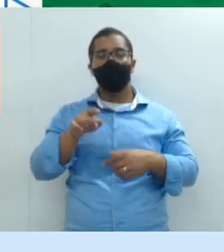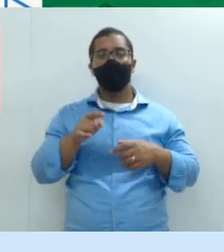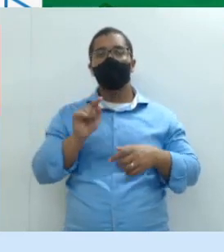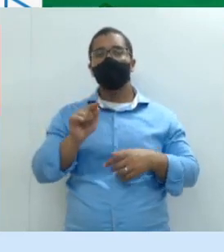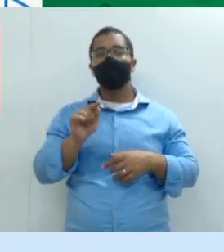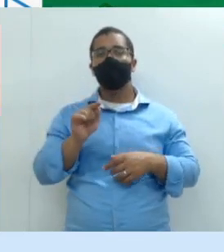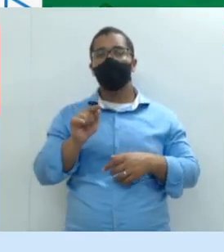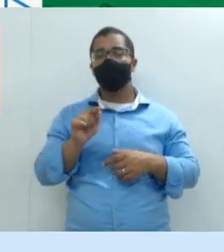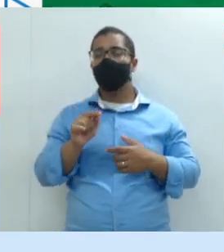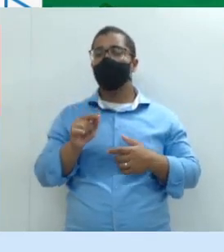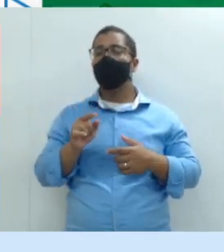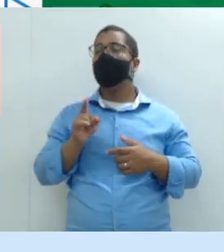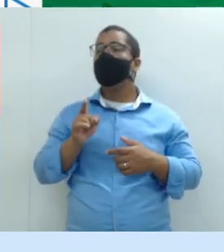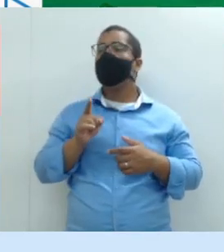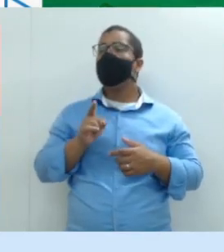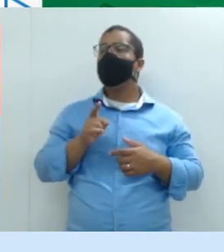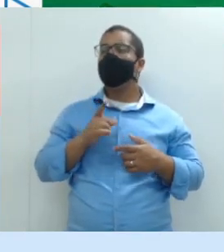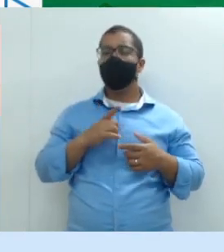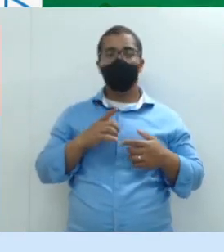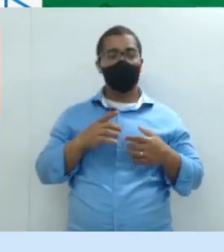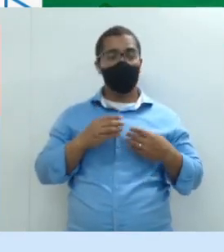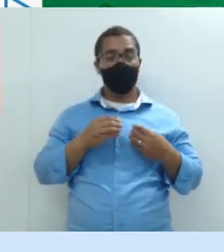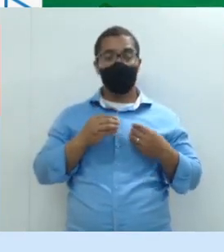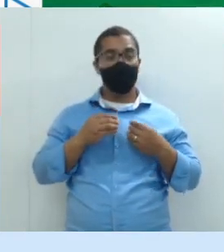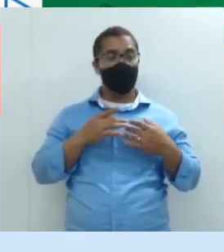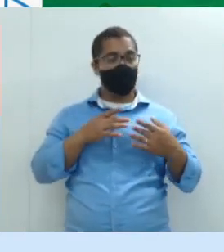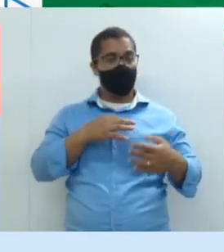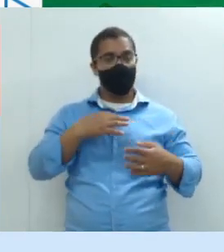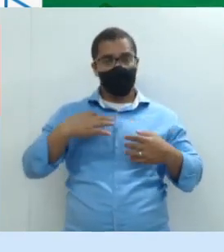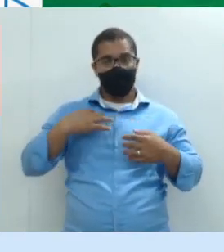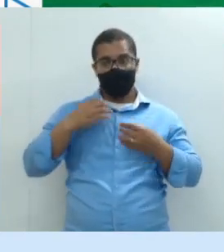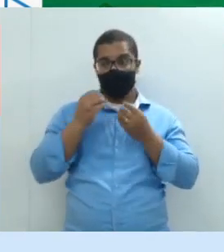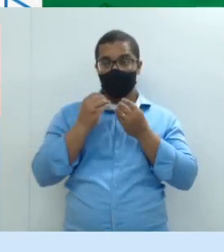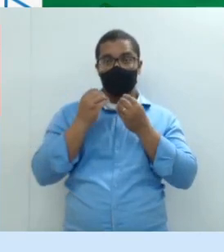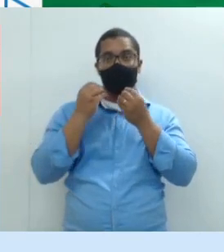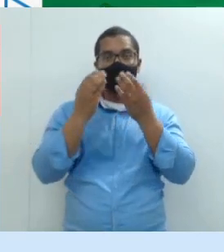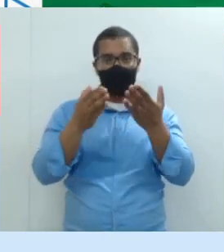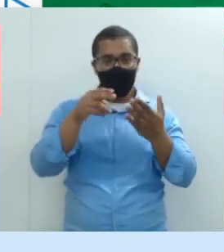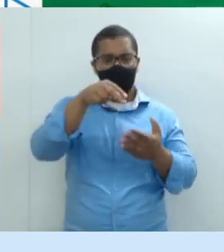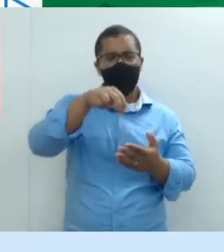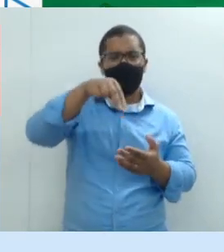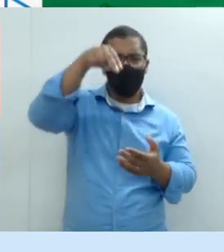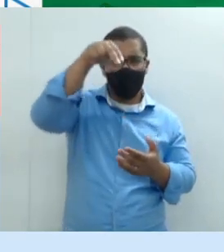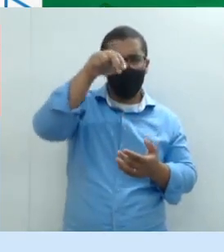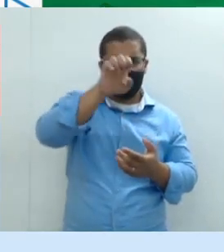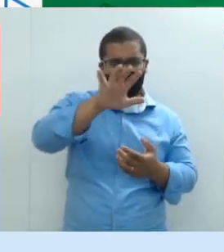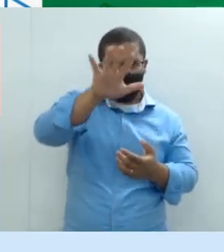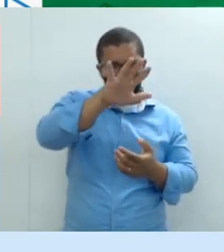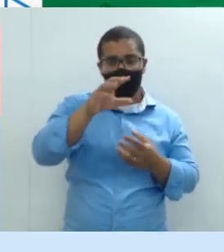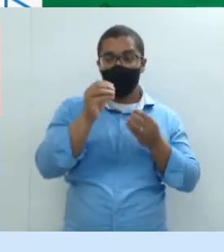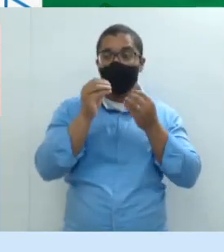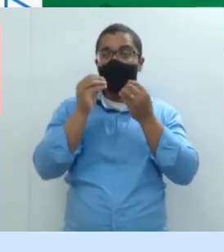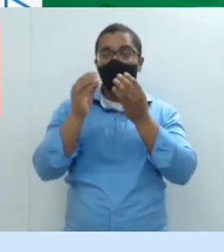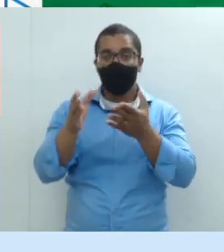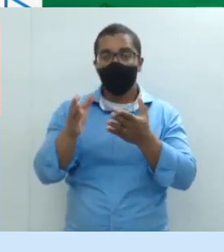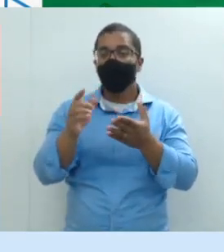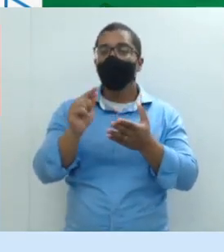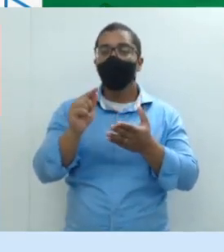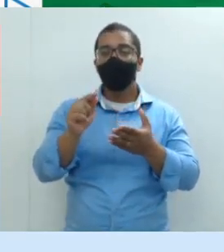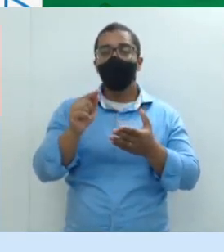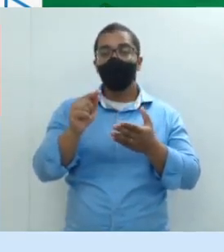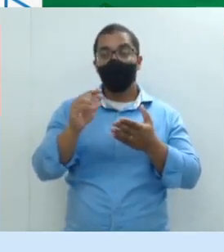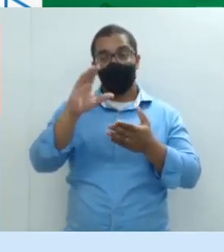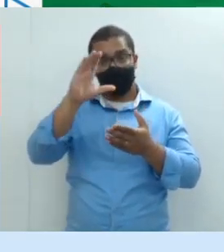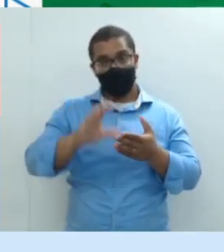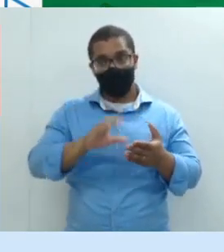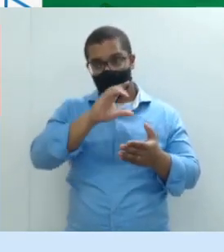o território ali da Europa Central vai ser doado, o norte, para poder conseguir da Igreja Católica apoio para combater